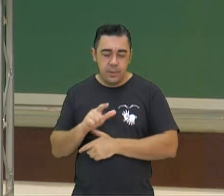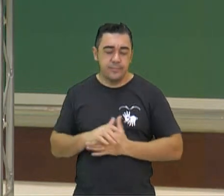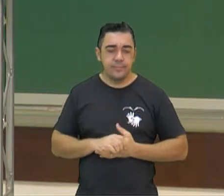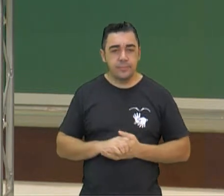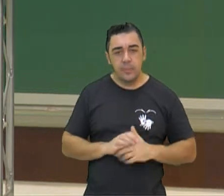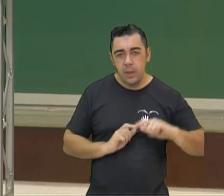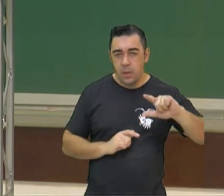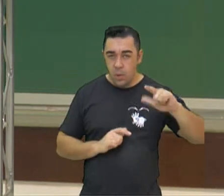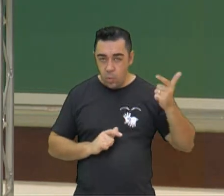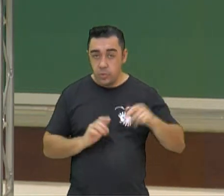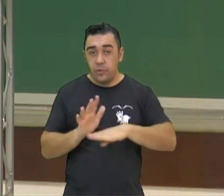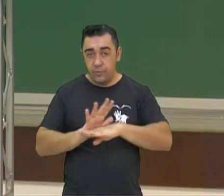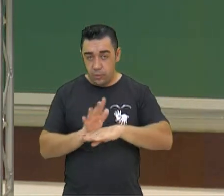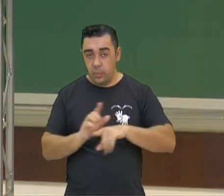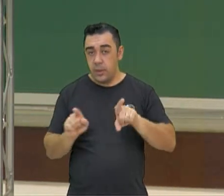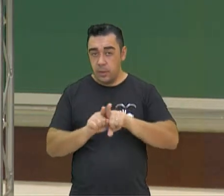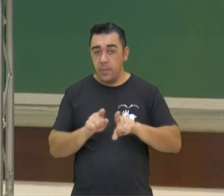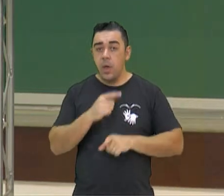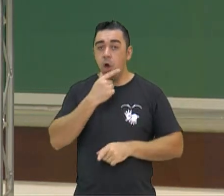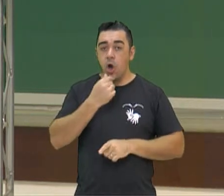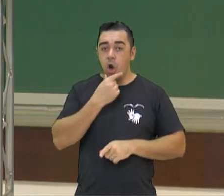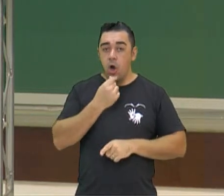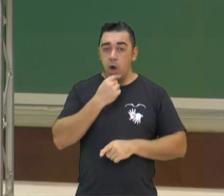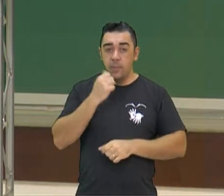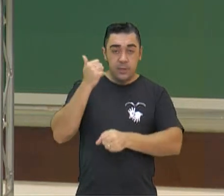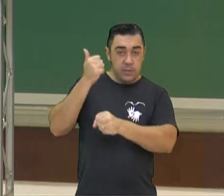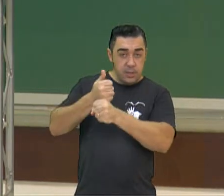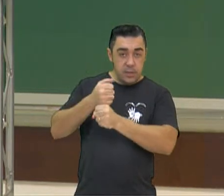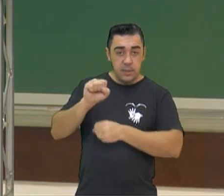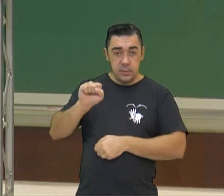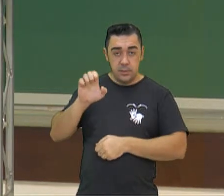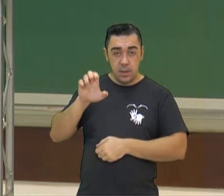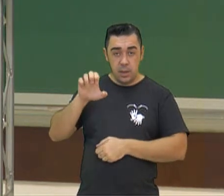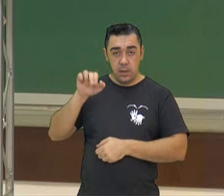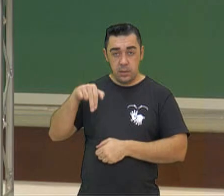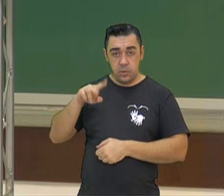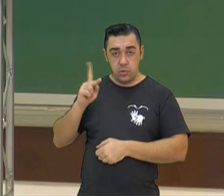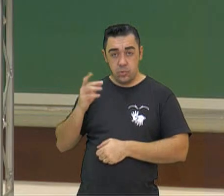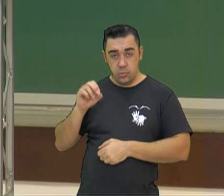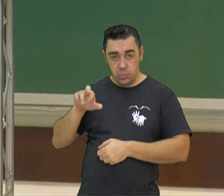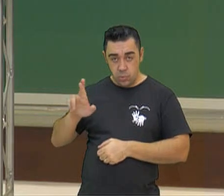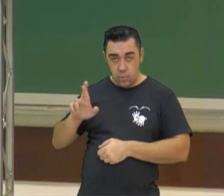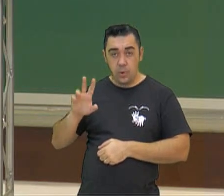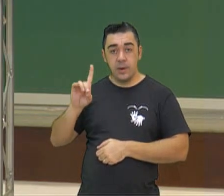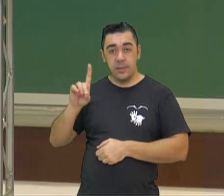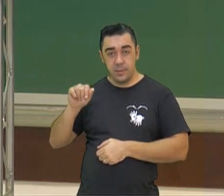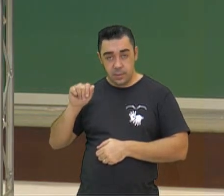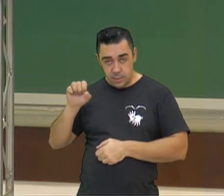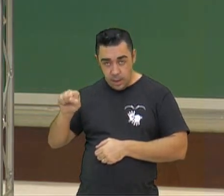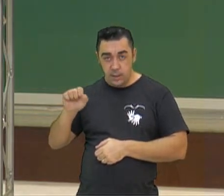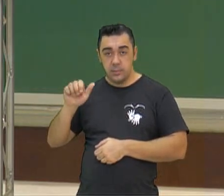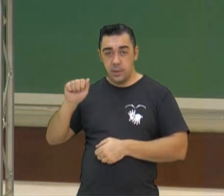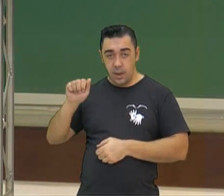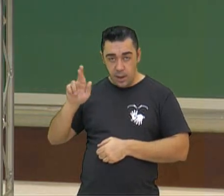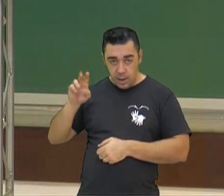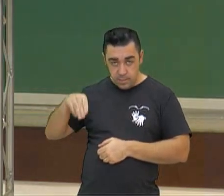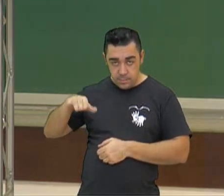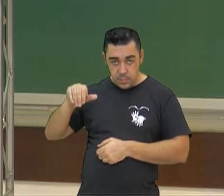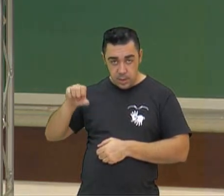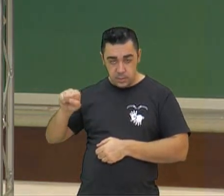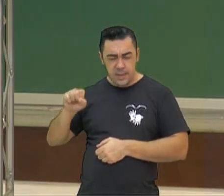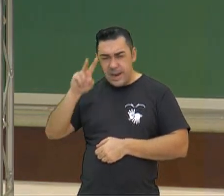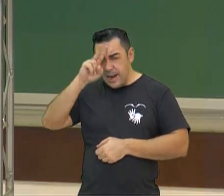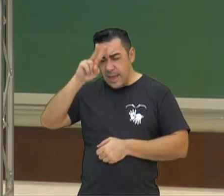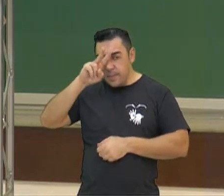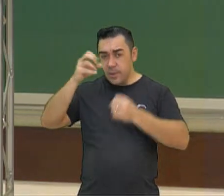também, O Senhor das Armas, que vai mostrar como que se infla a briga nesta região, né? Então, após a derrota da Alemanha, lembra que